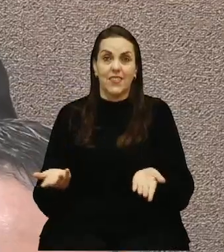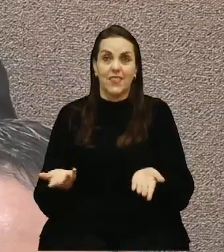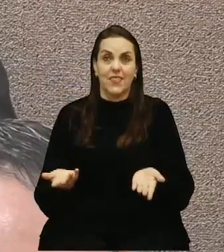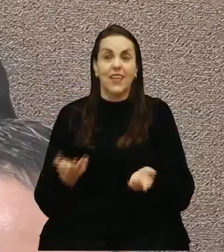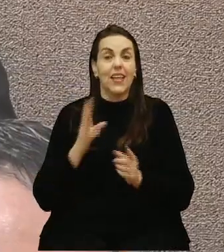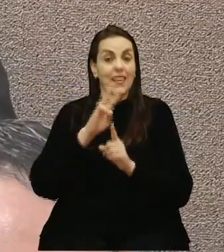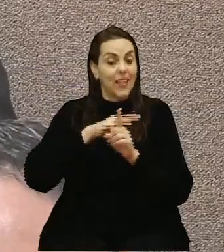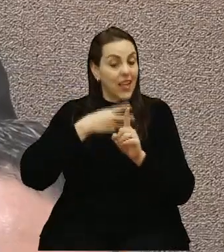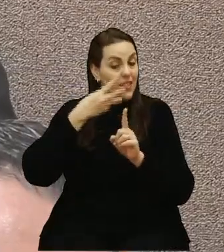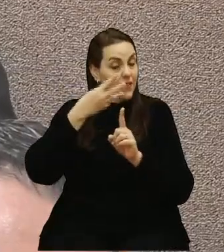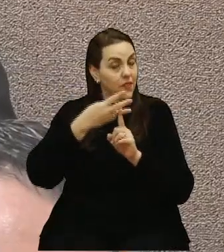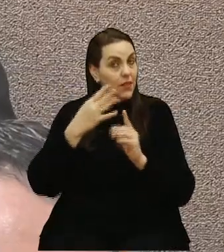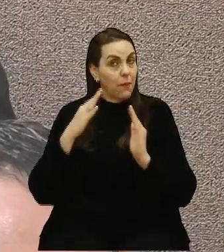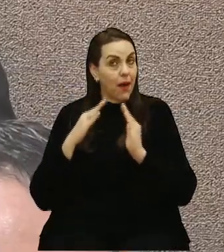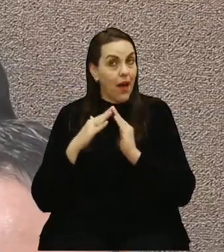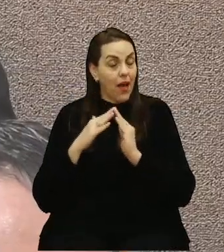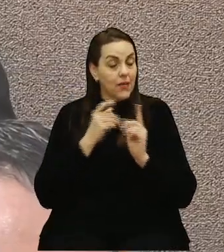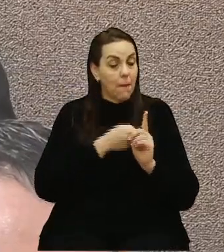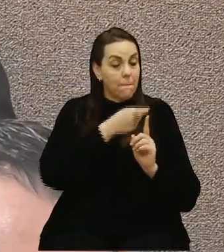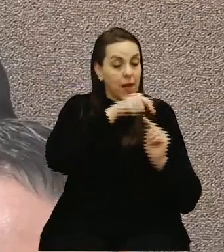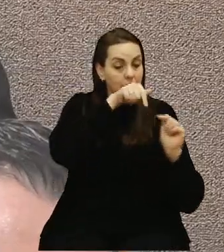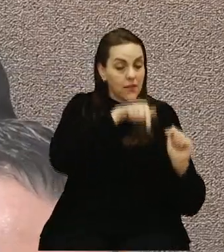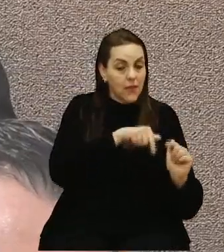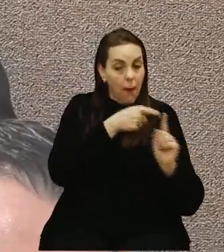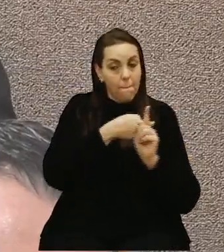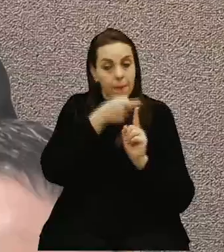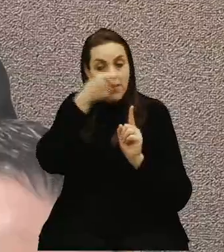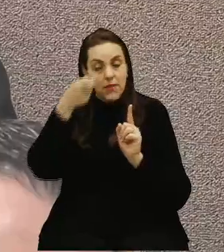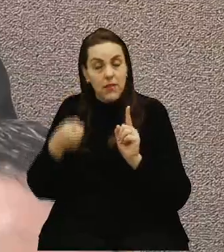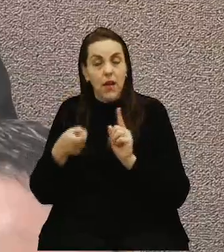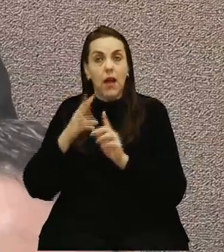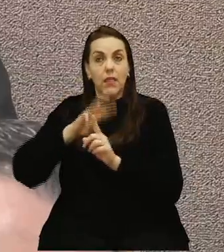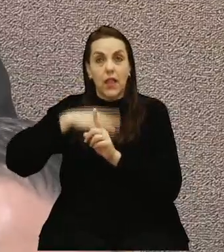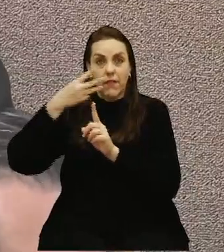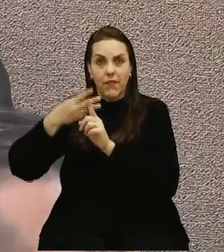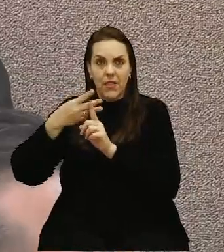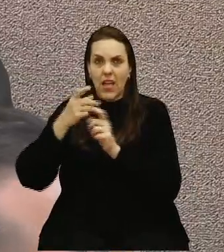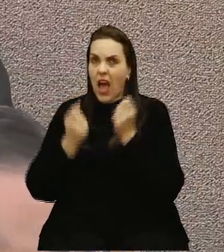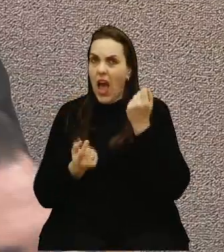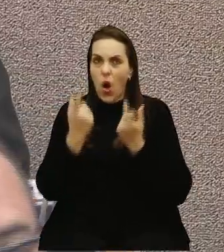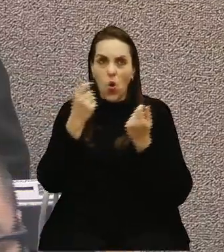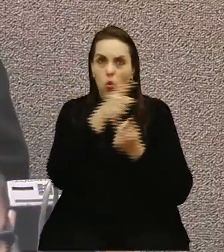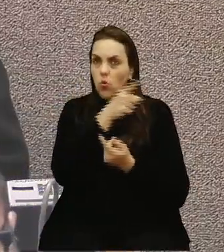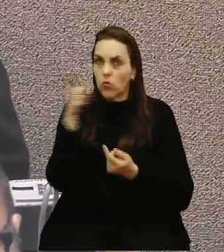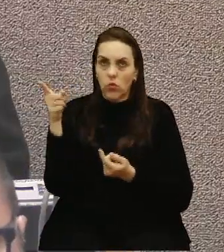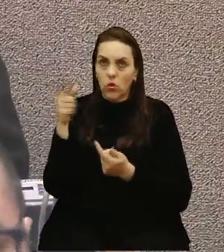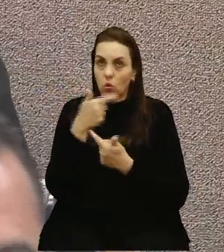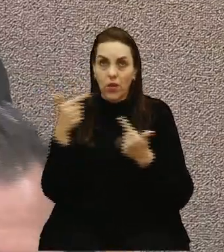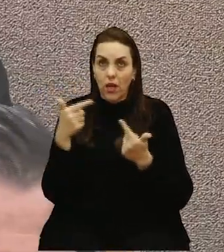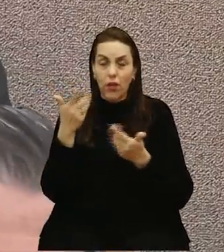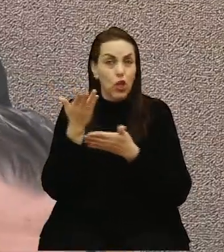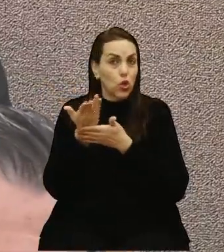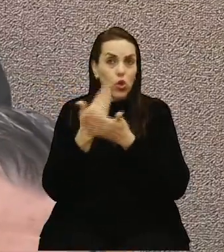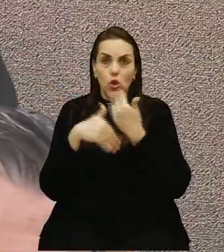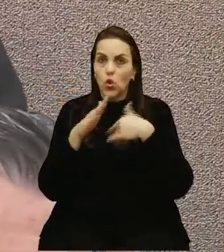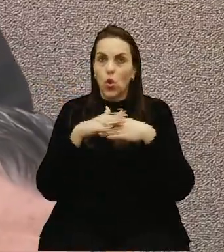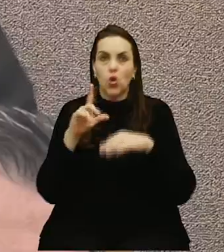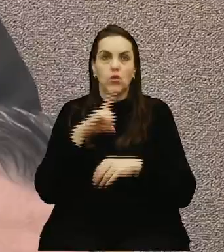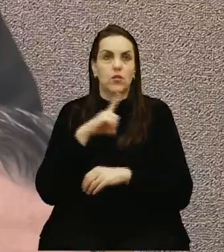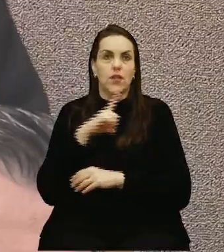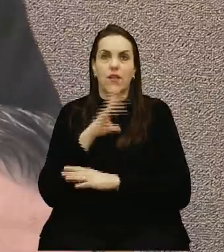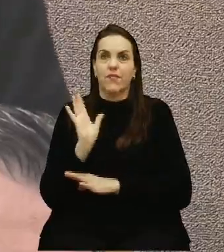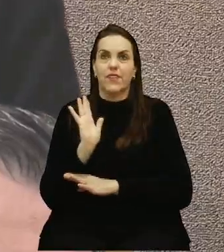3 vezes, de um mês para o outro. Algum vereador aqui não teve aumento na sua conta? Todo mundo teve.